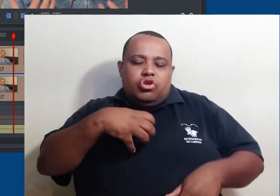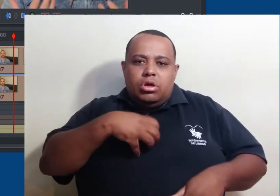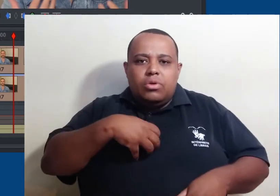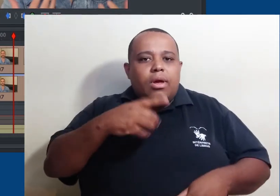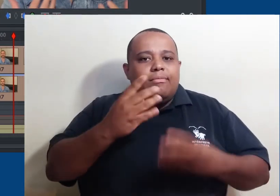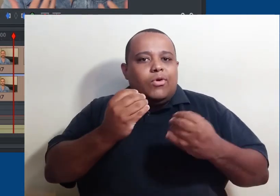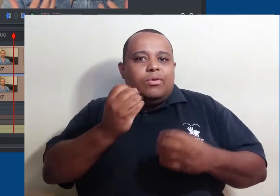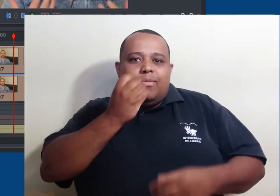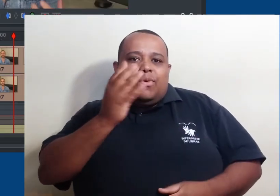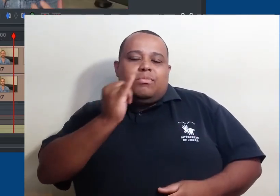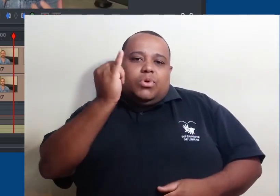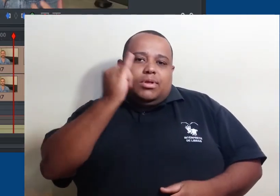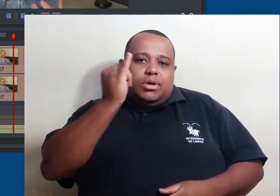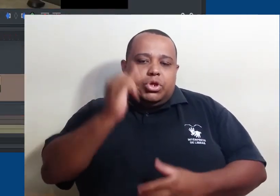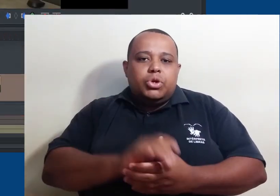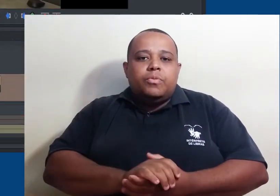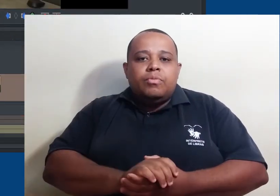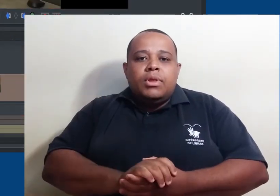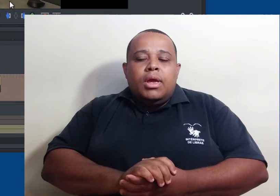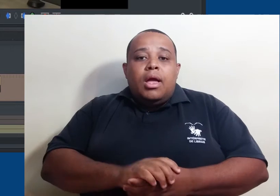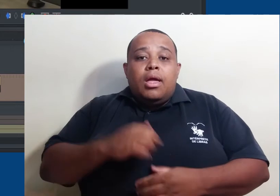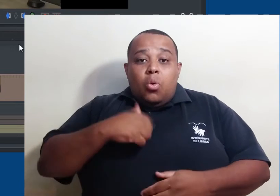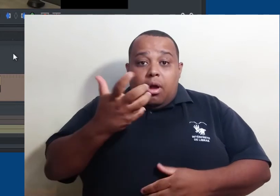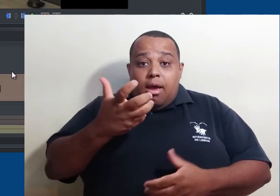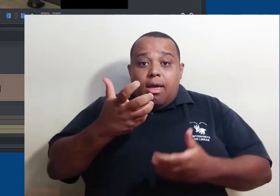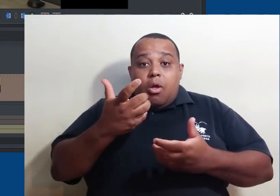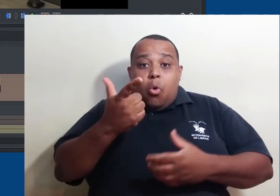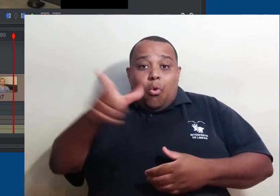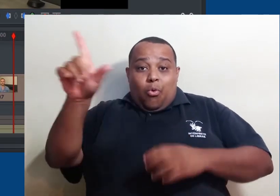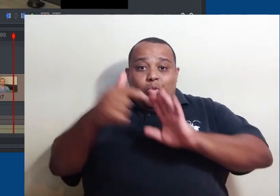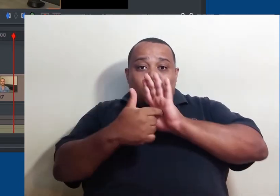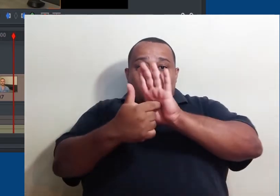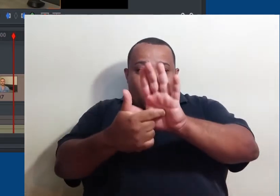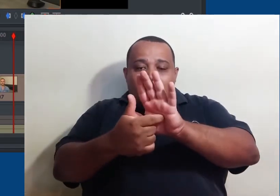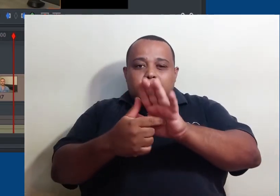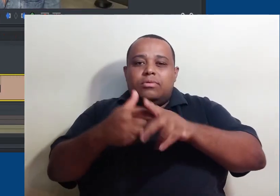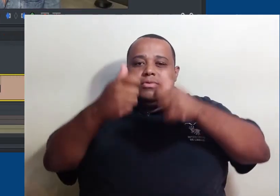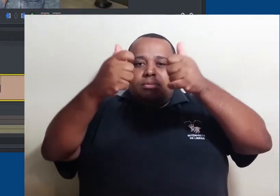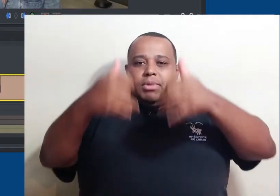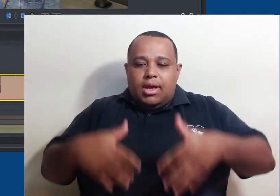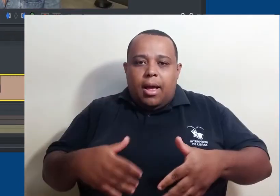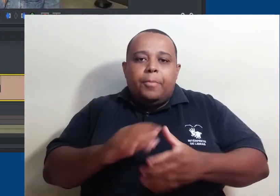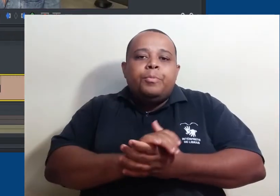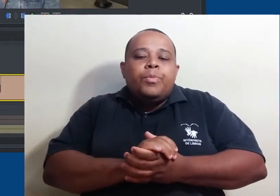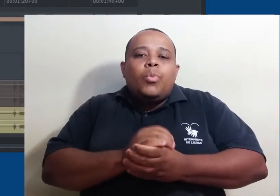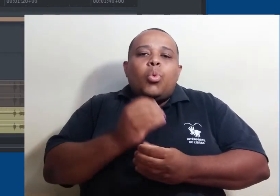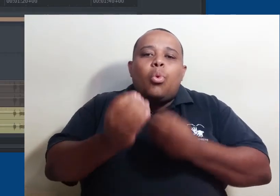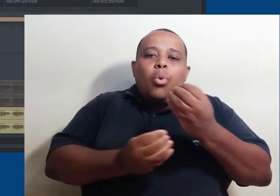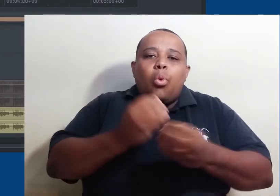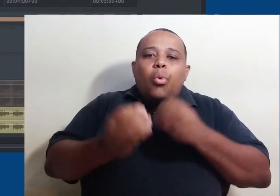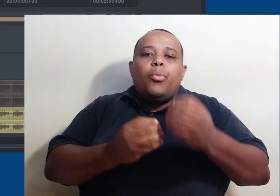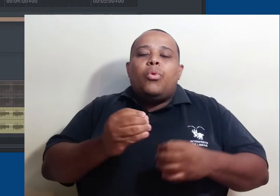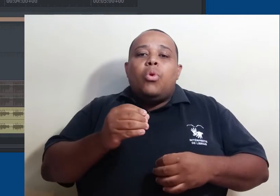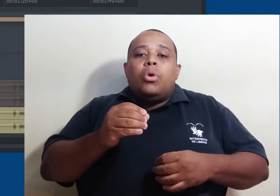quero mostrar para vocês, eu vou desfazer isso aqui tudo, tá, pessoal? Porque não faz muito sentido. E agora a gente vai lá para o áudio. Então